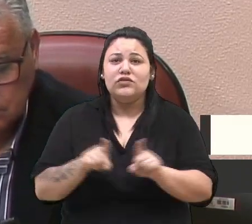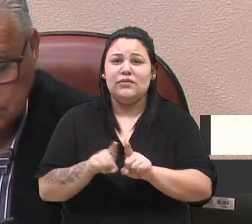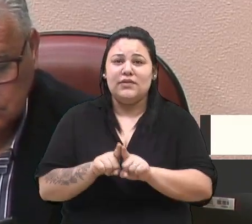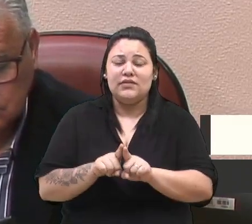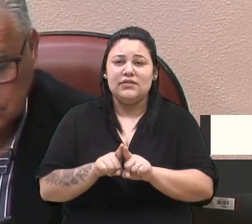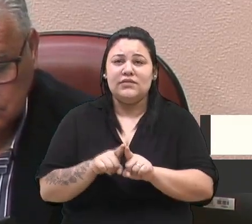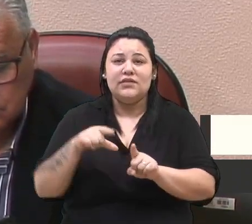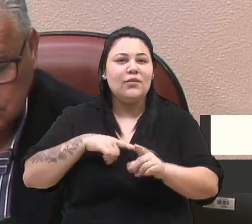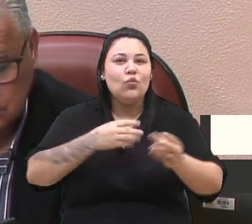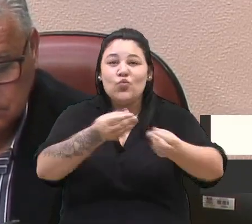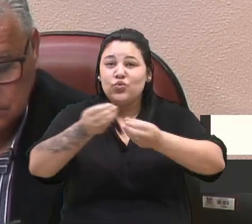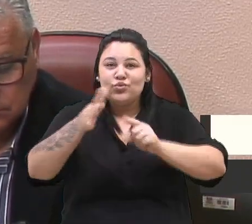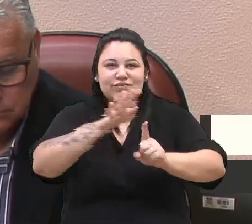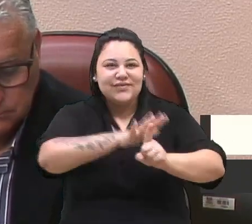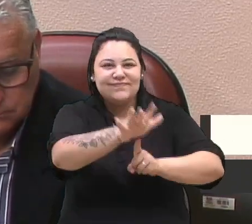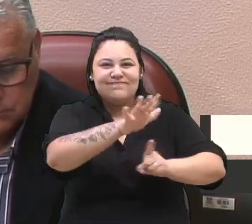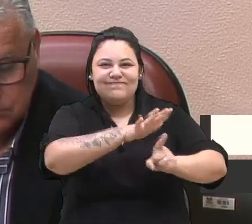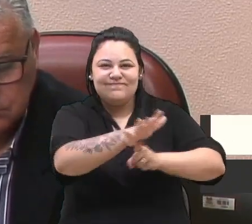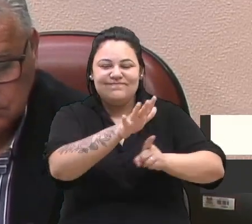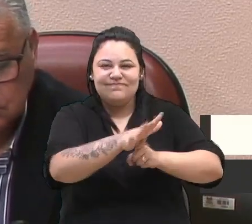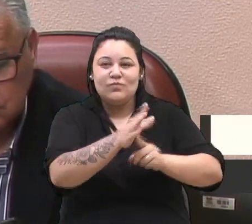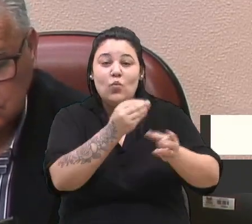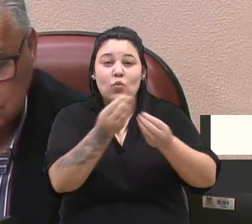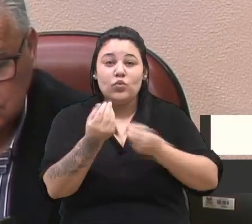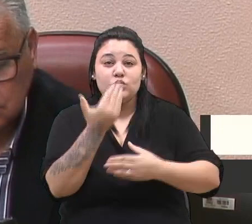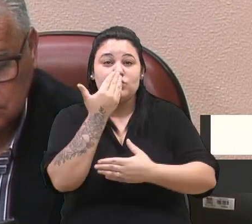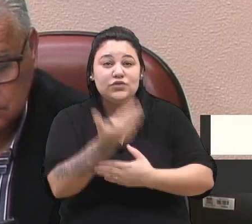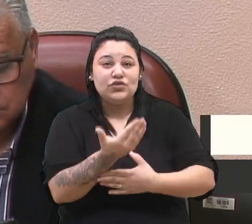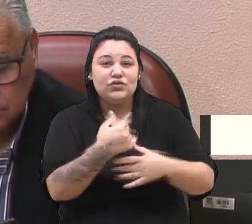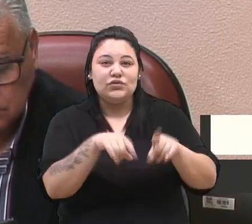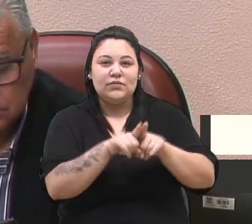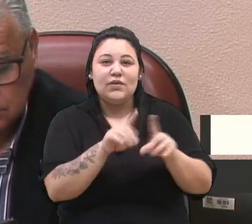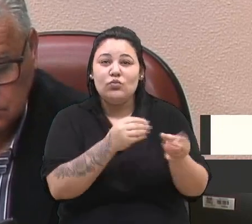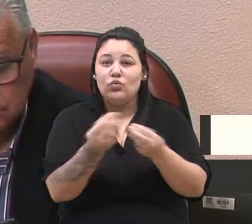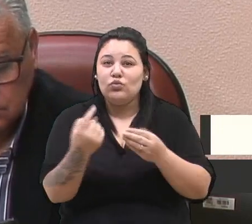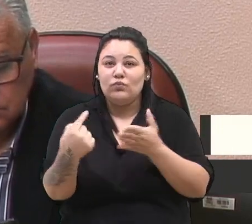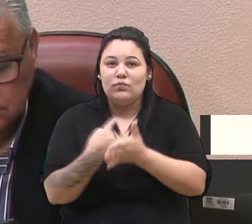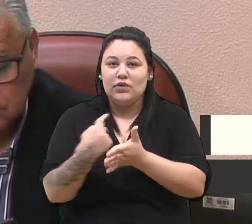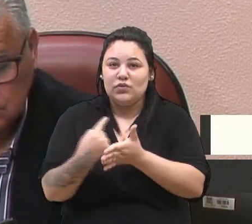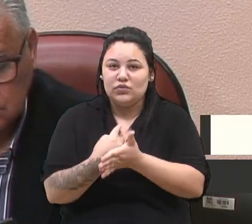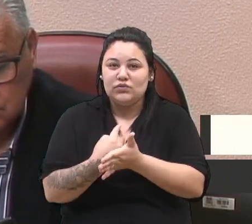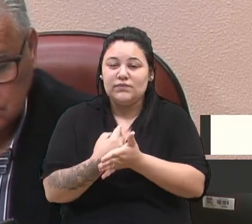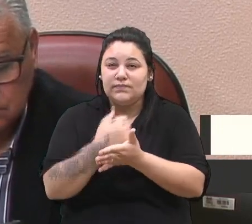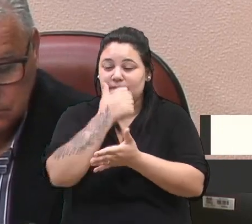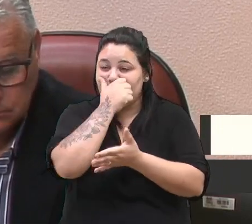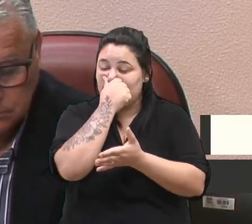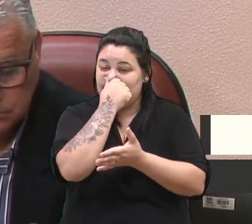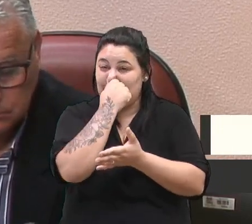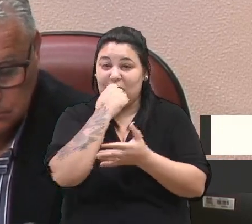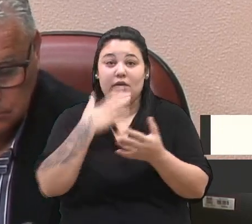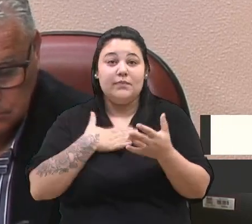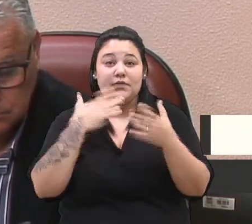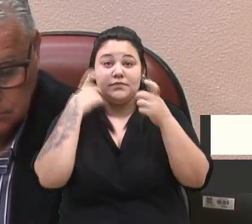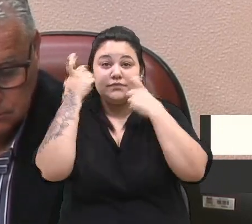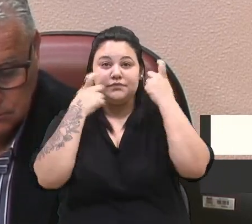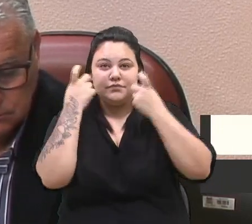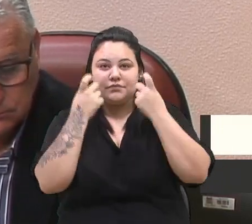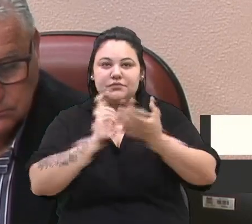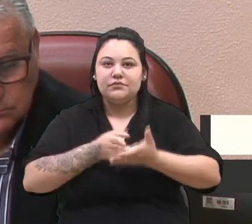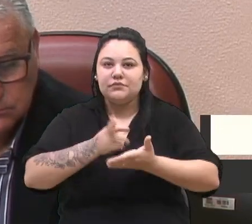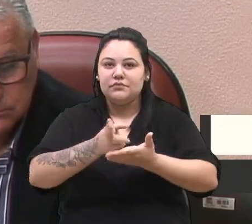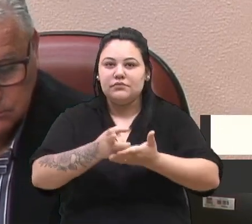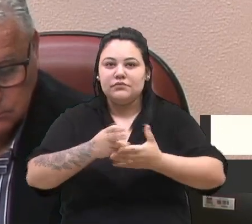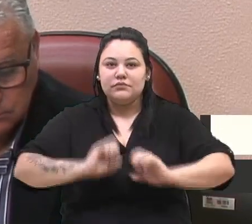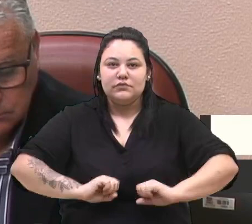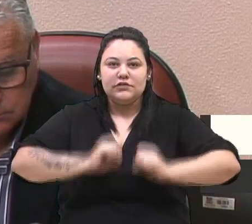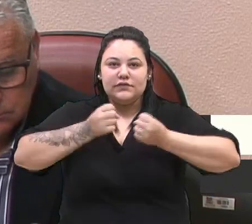muitas demandas, muitas solicitações e muitos questionamentos, e a minha preocupação sempre foi